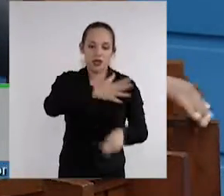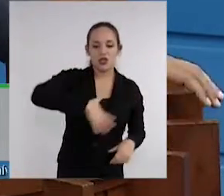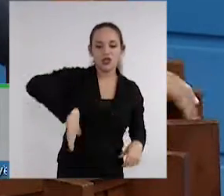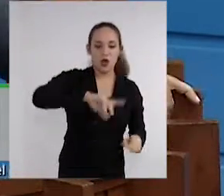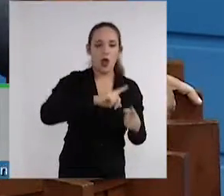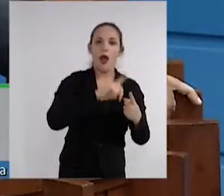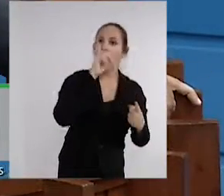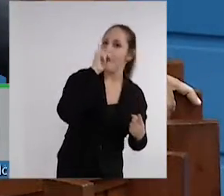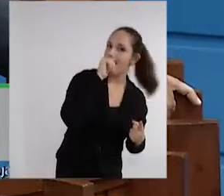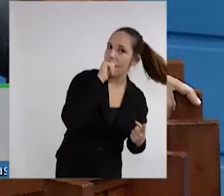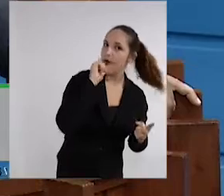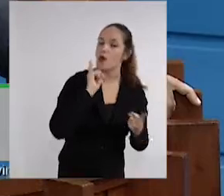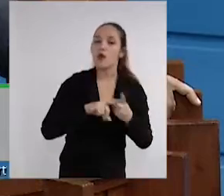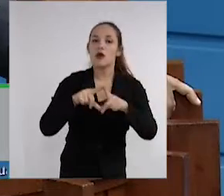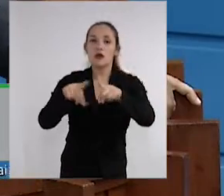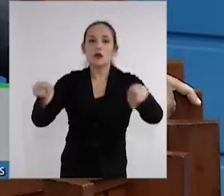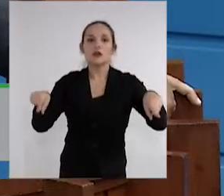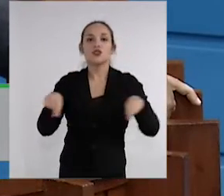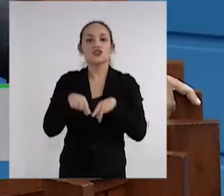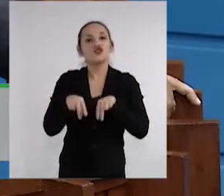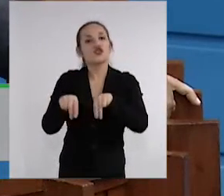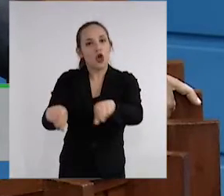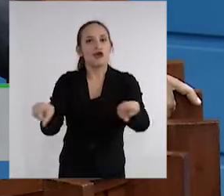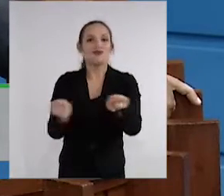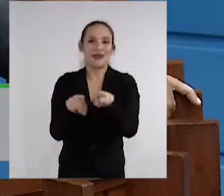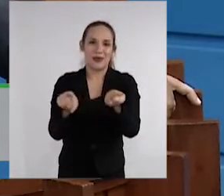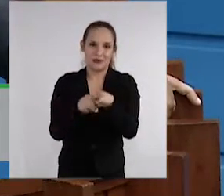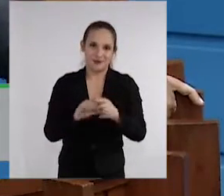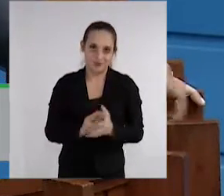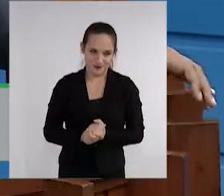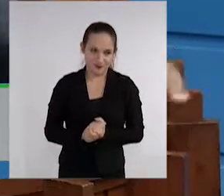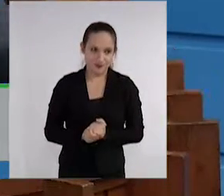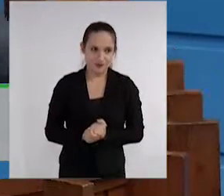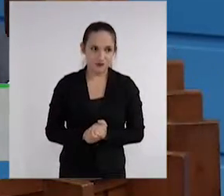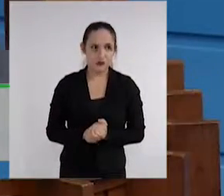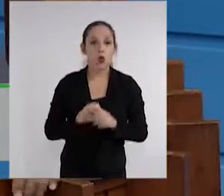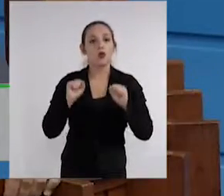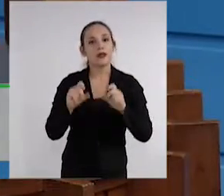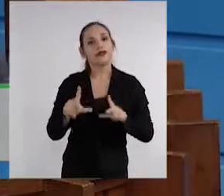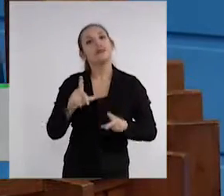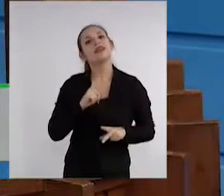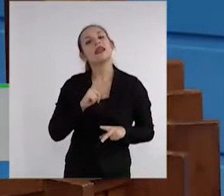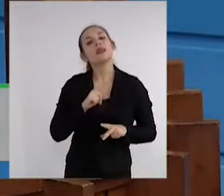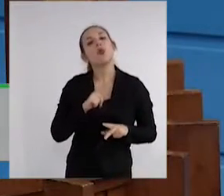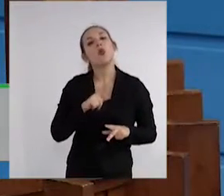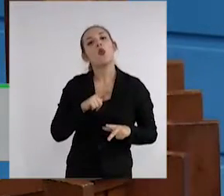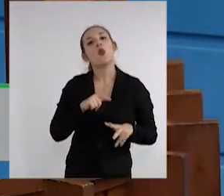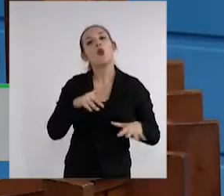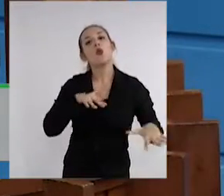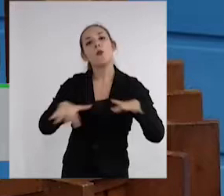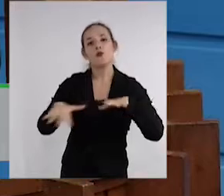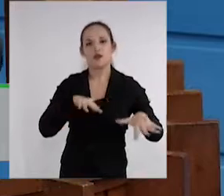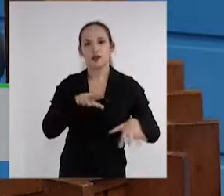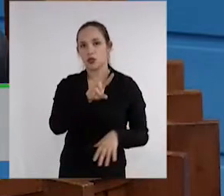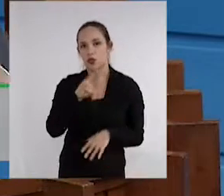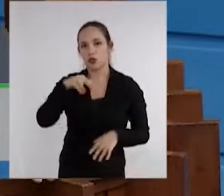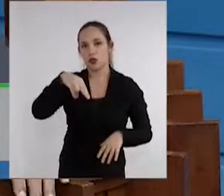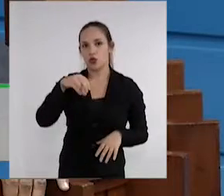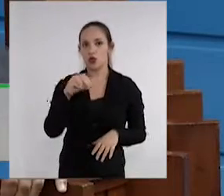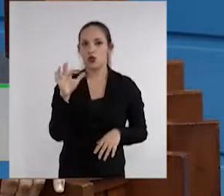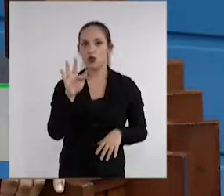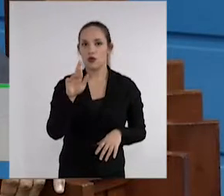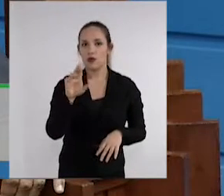água e do solo. Essa discussão, existe um movimento no mundo chamado No Fracking,